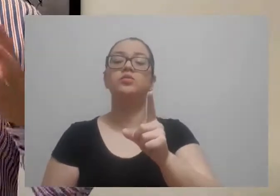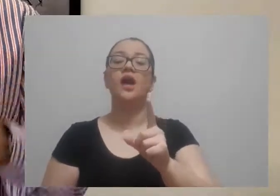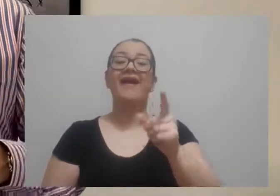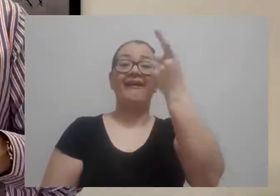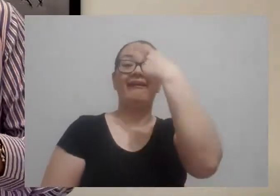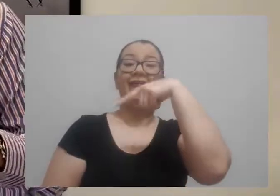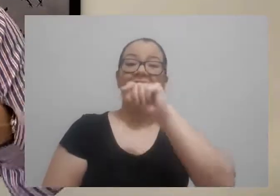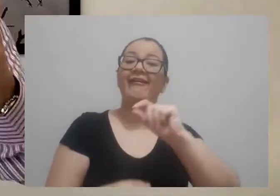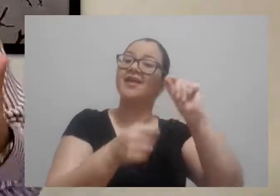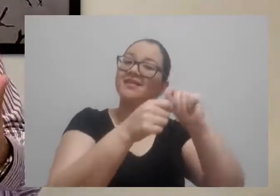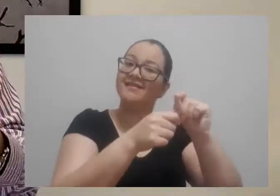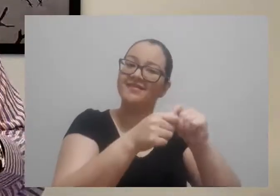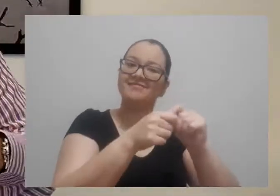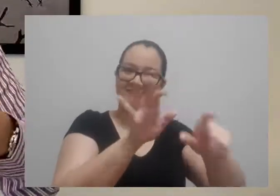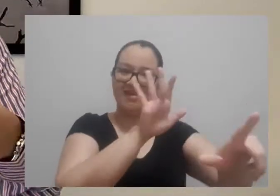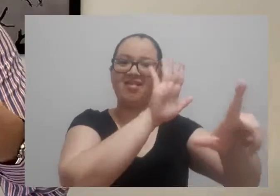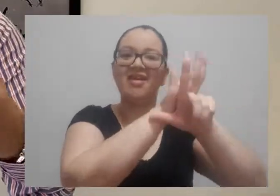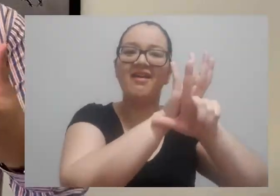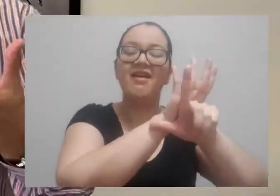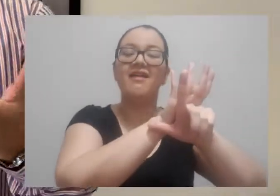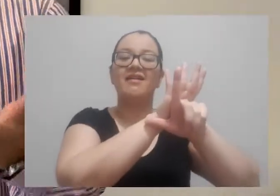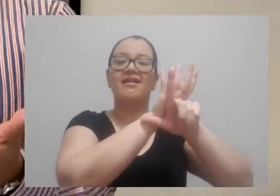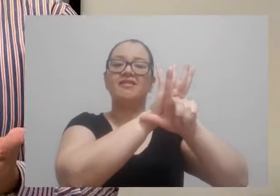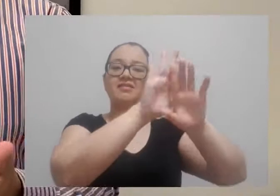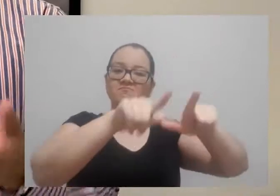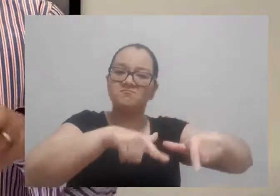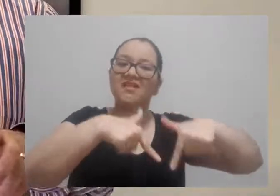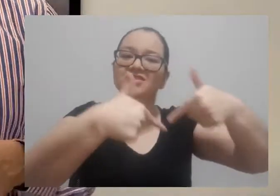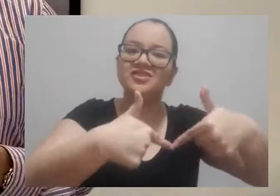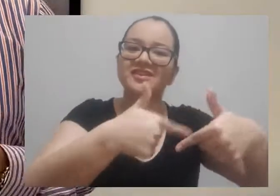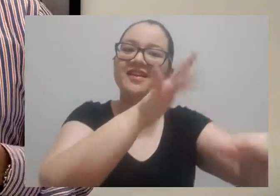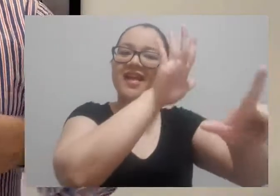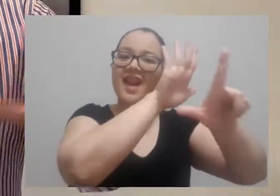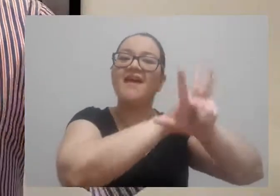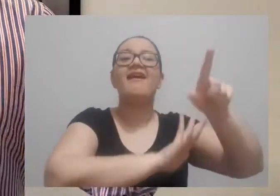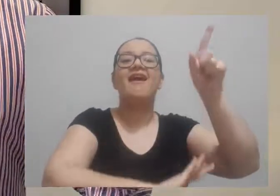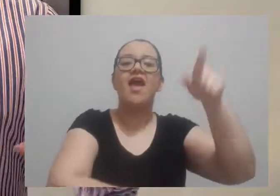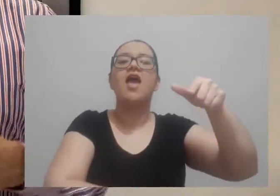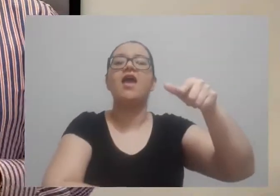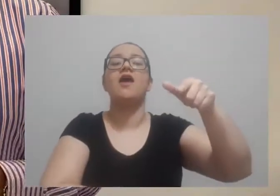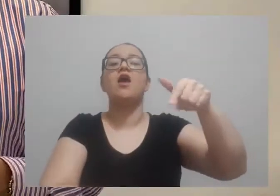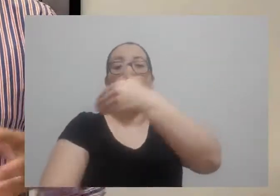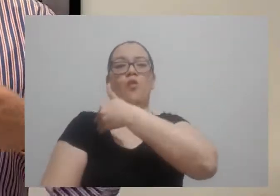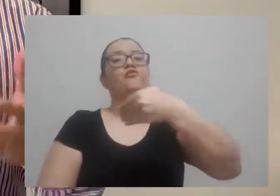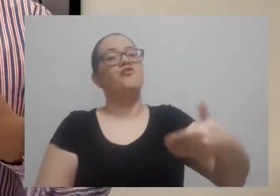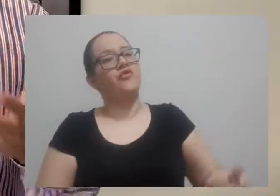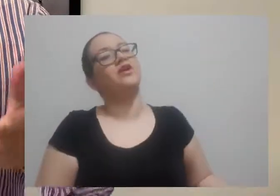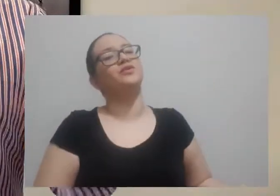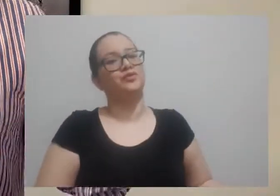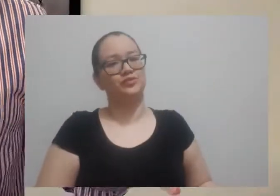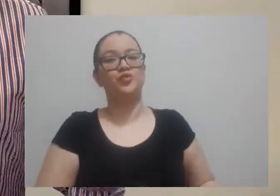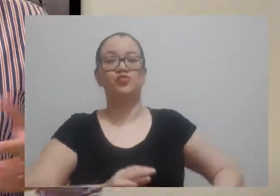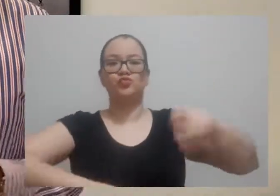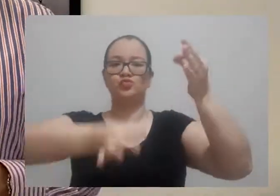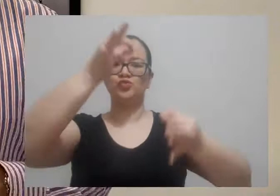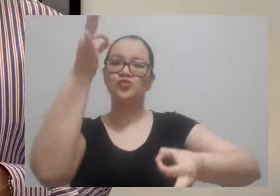mas pelo poder, no caso, o poder judiciário ali dos judeus, né, ali